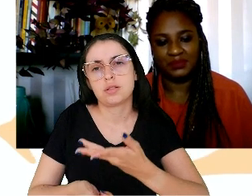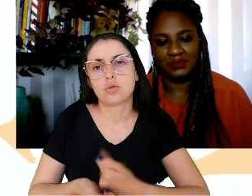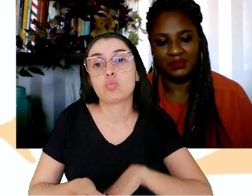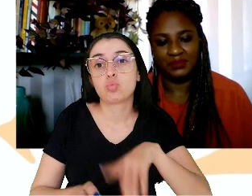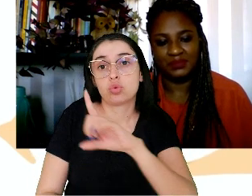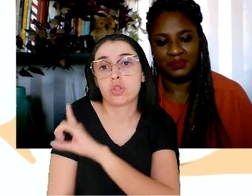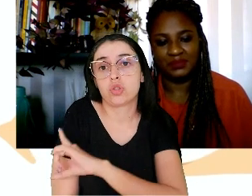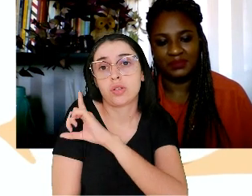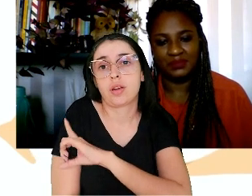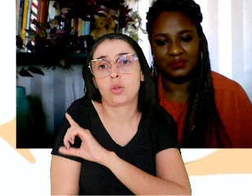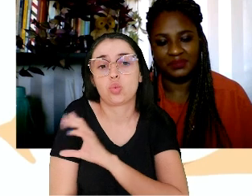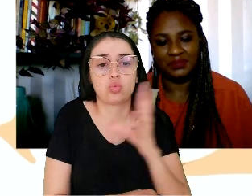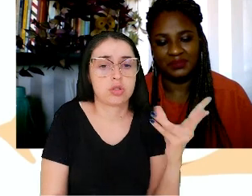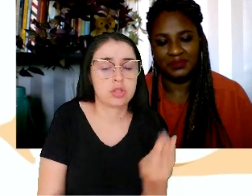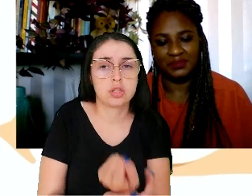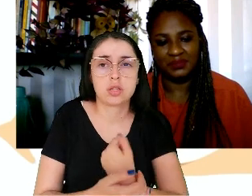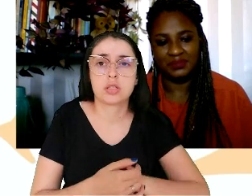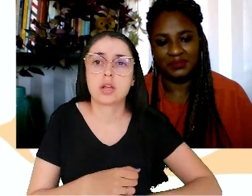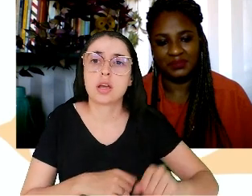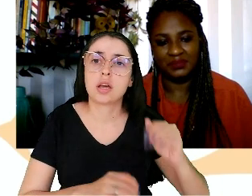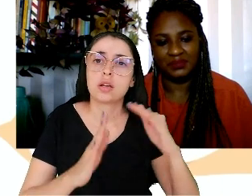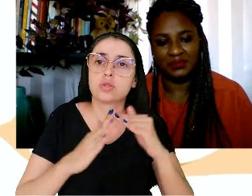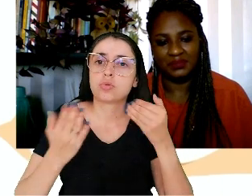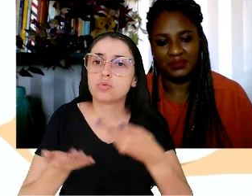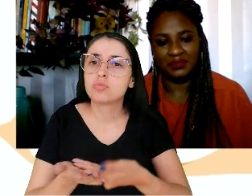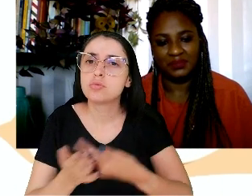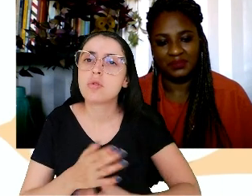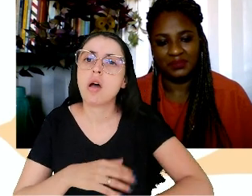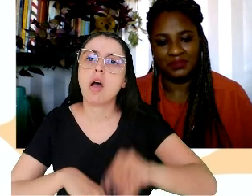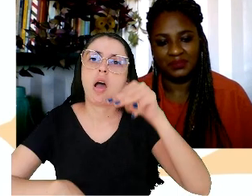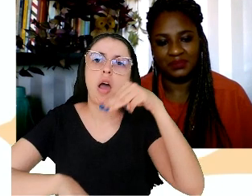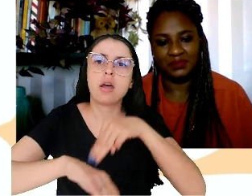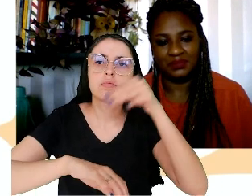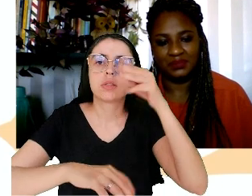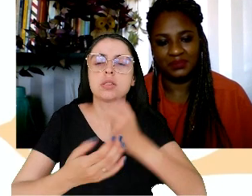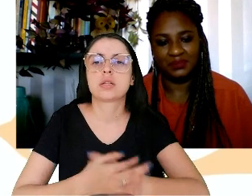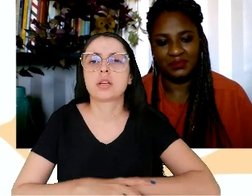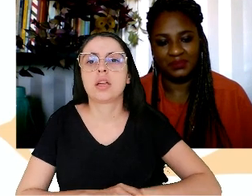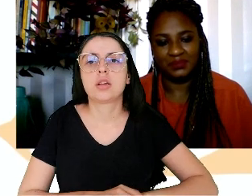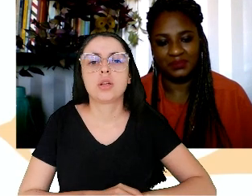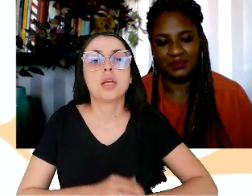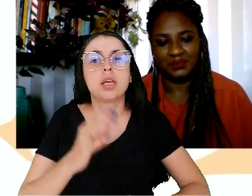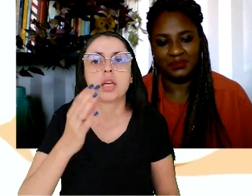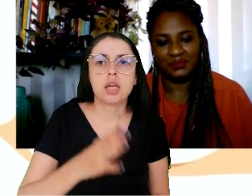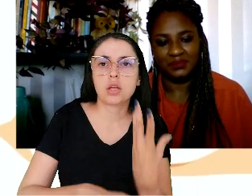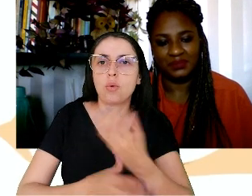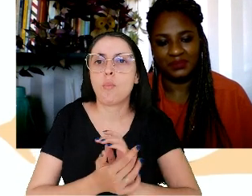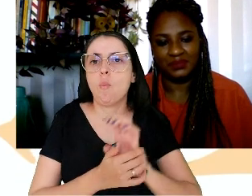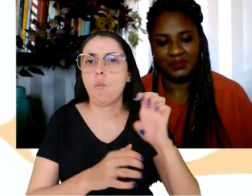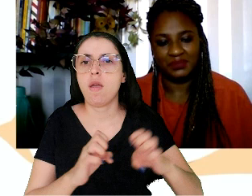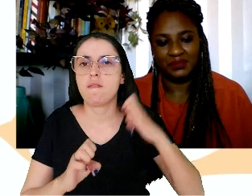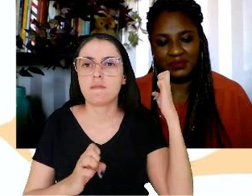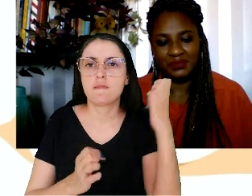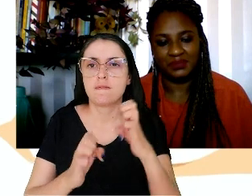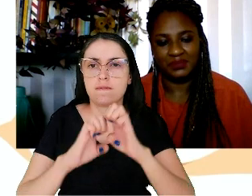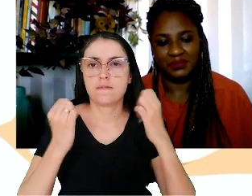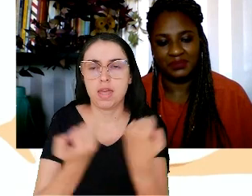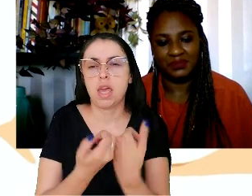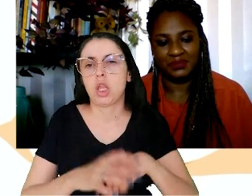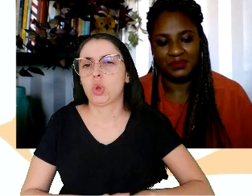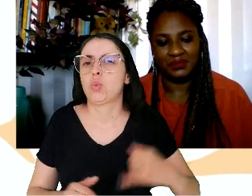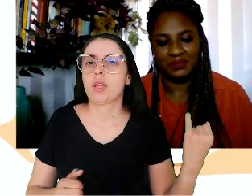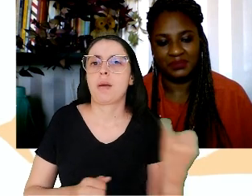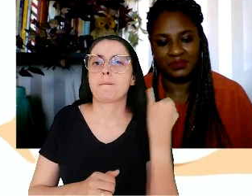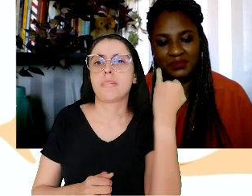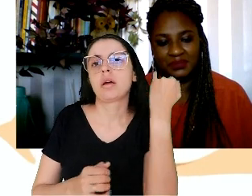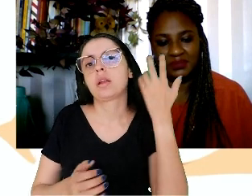querida diretora-geral da Escola de Magistrados, que promove esse evento tão importante,